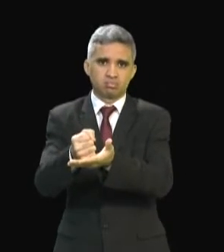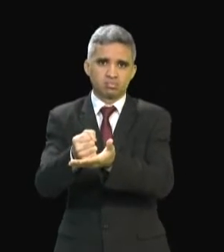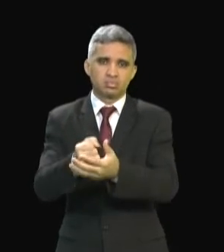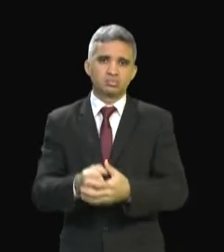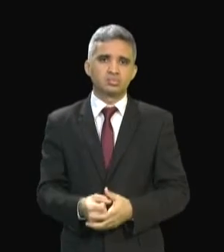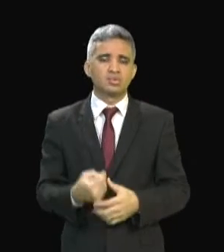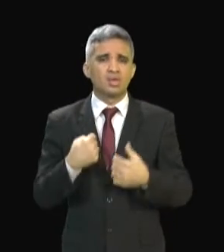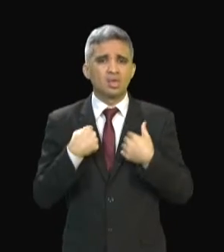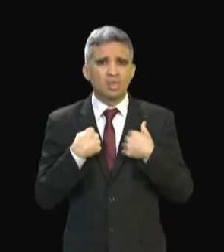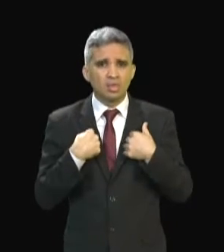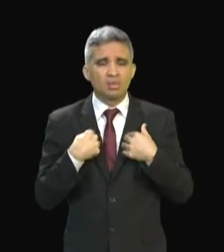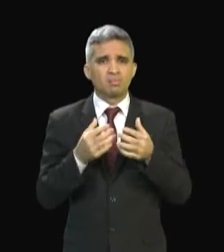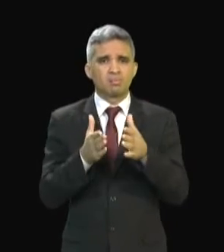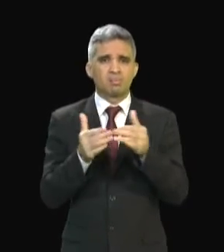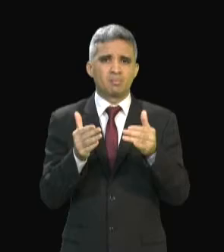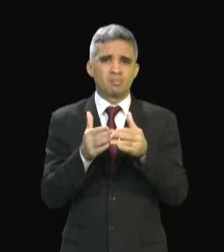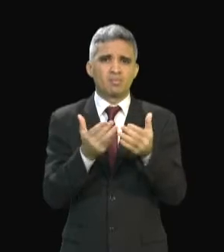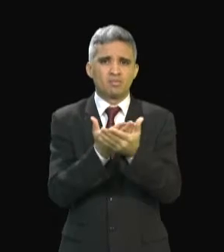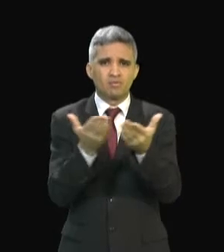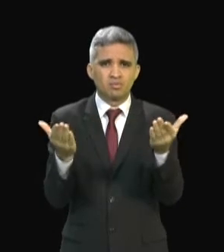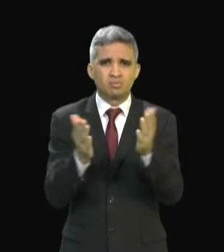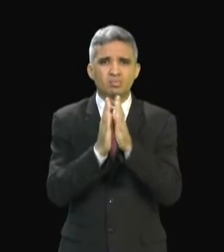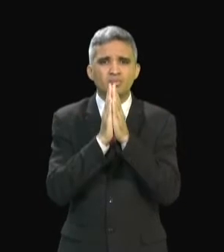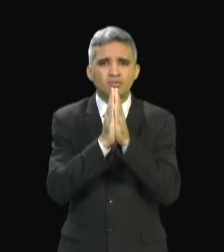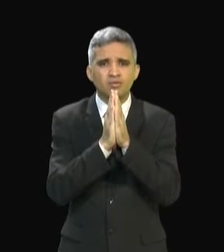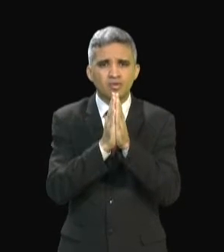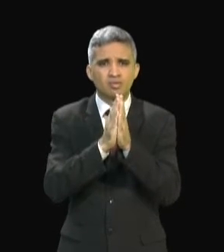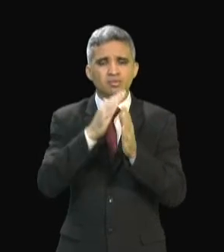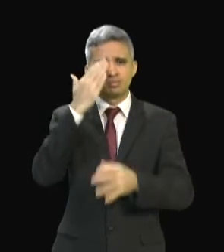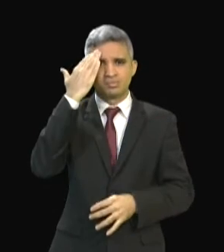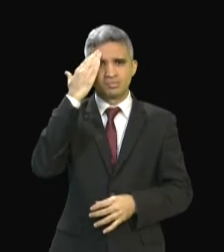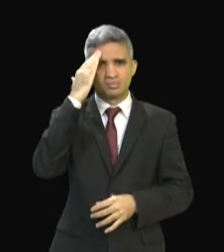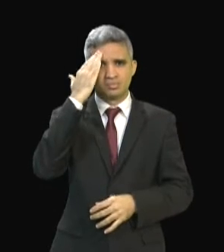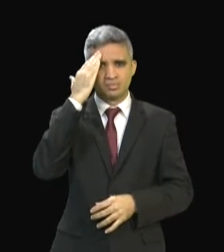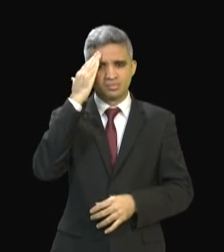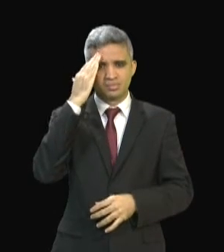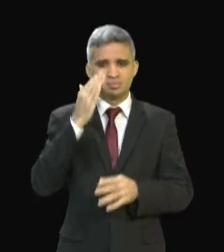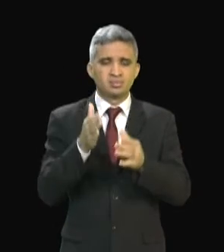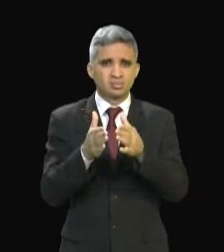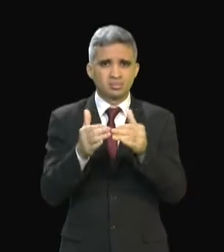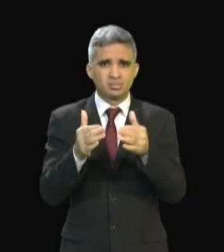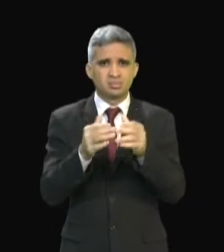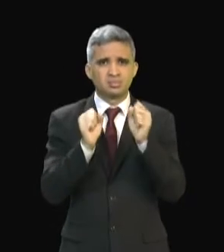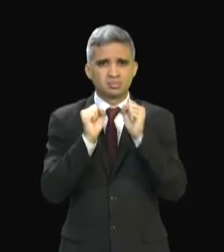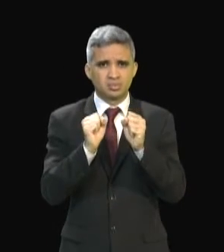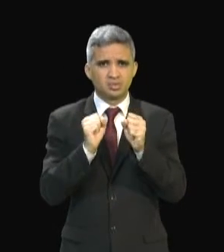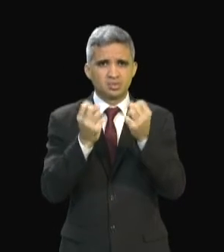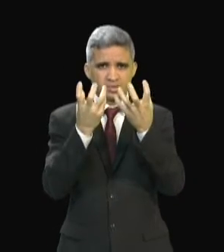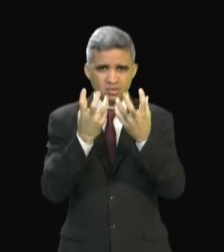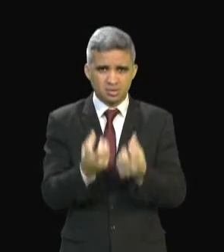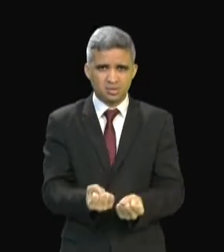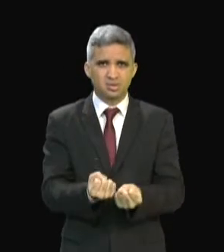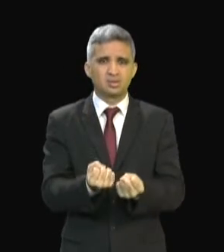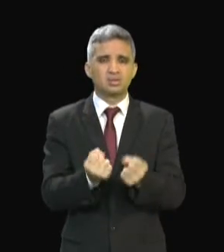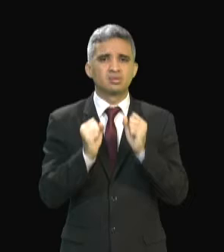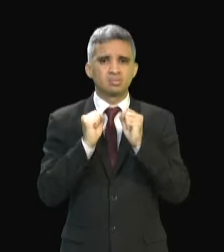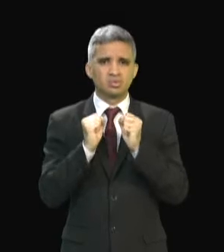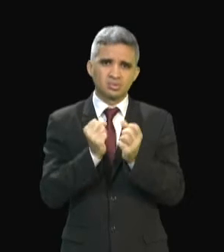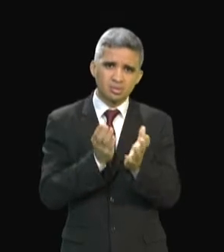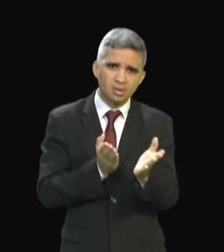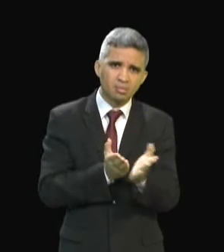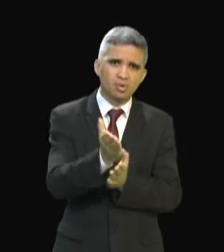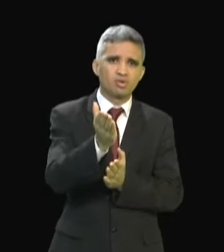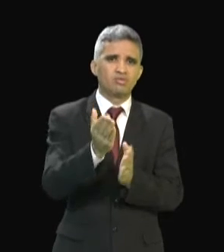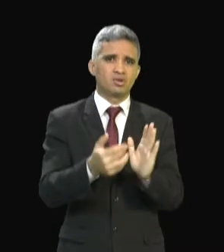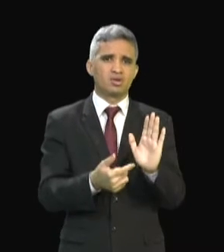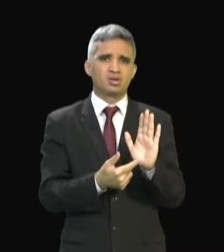compreensão dos demais deputados estaduais e pedir, solicitar encarecidamente que isso fosse aprovado para que a gente